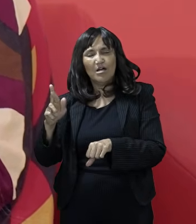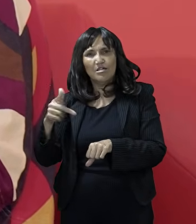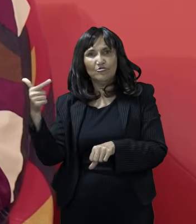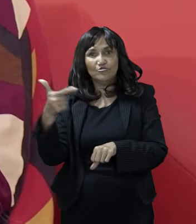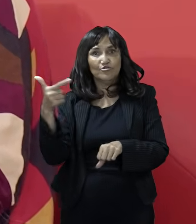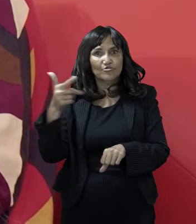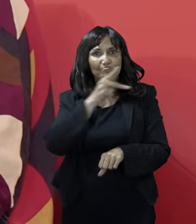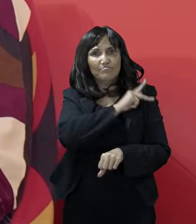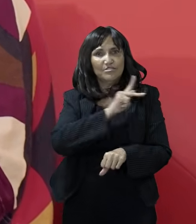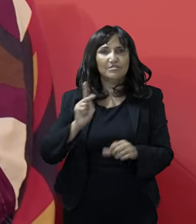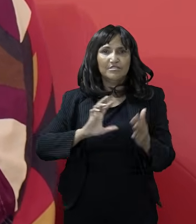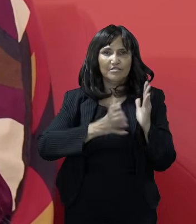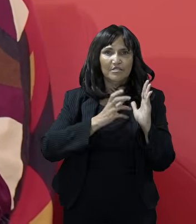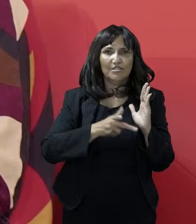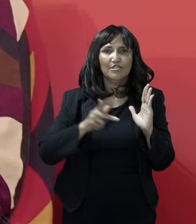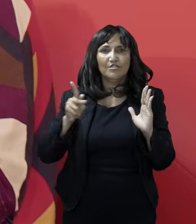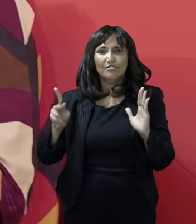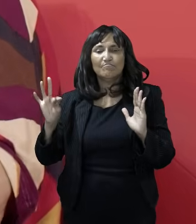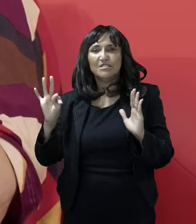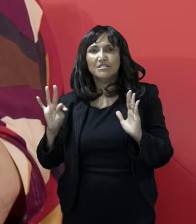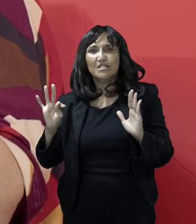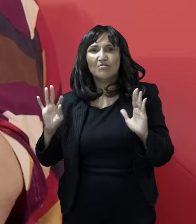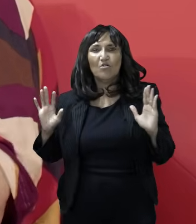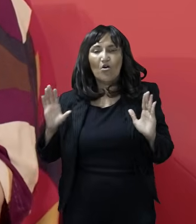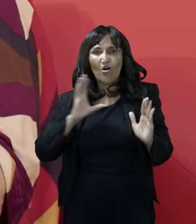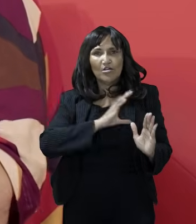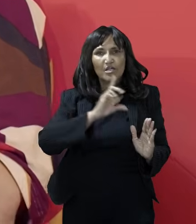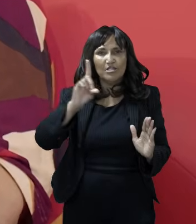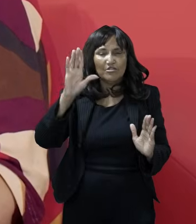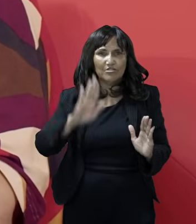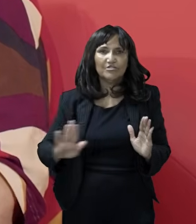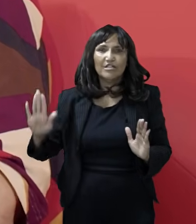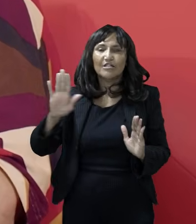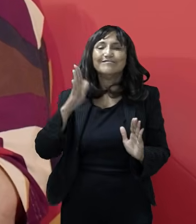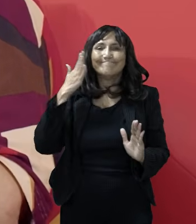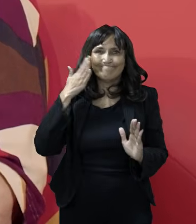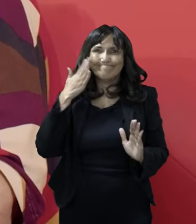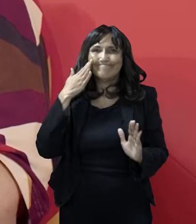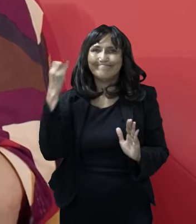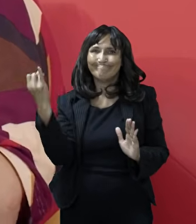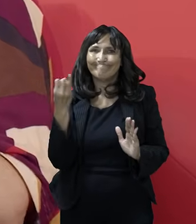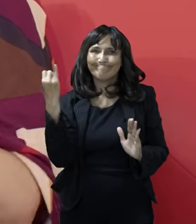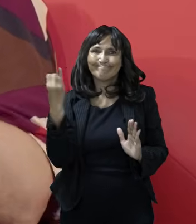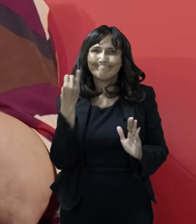PT e também o coordenador geral do 8º Congresso Nacional. E se você quiser saber mais informações sobre o